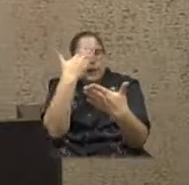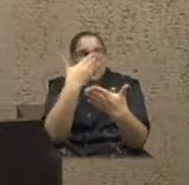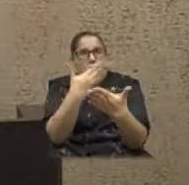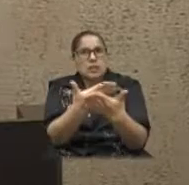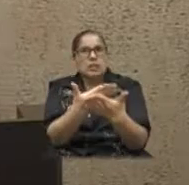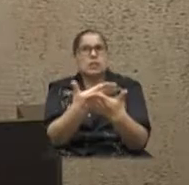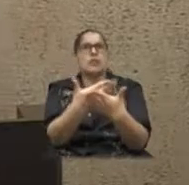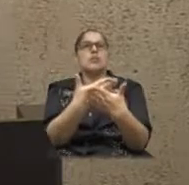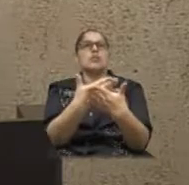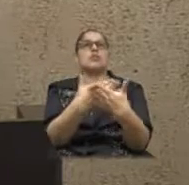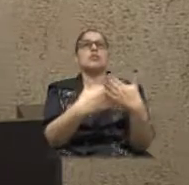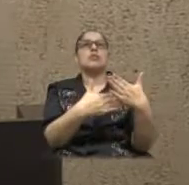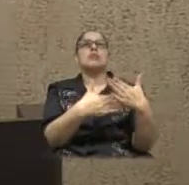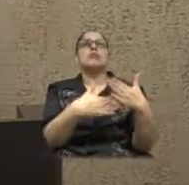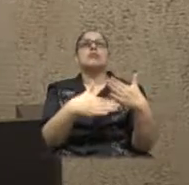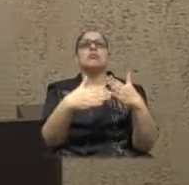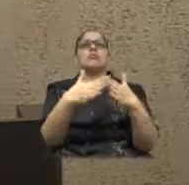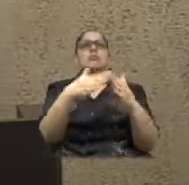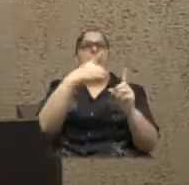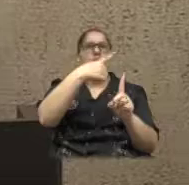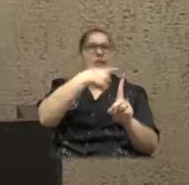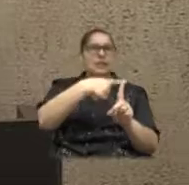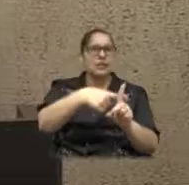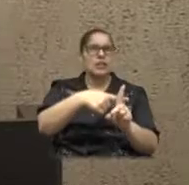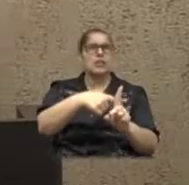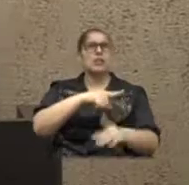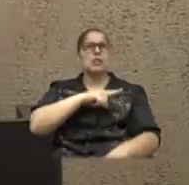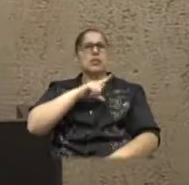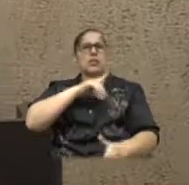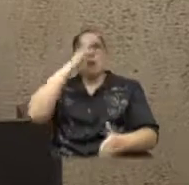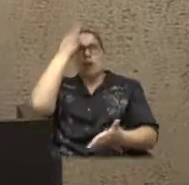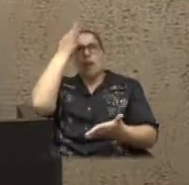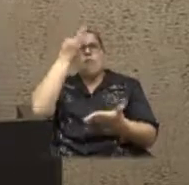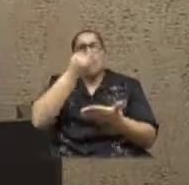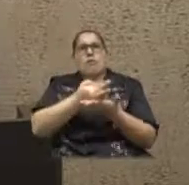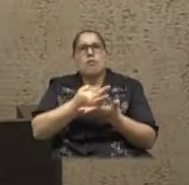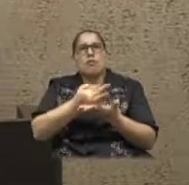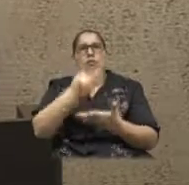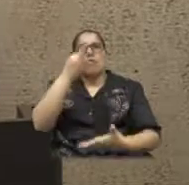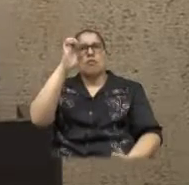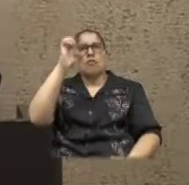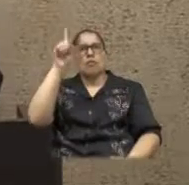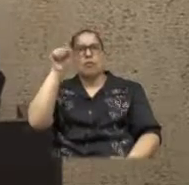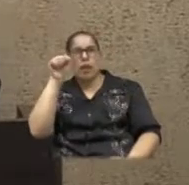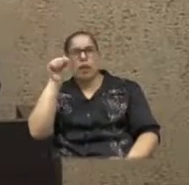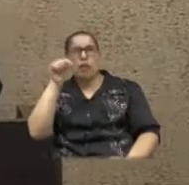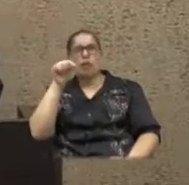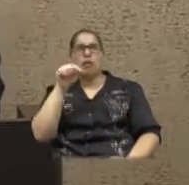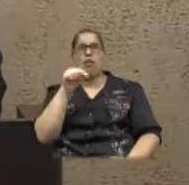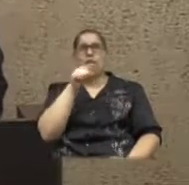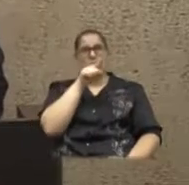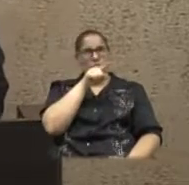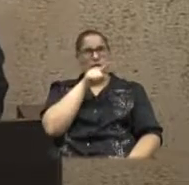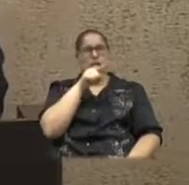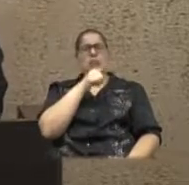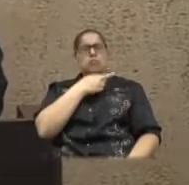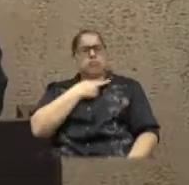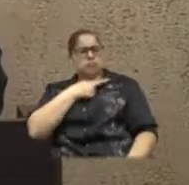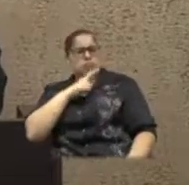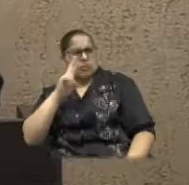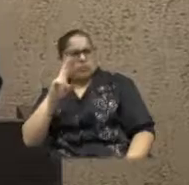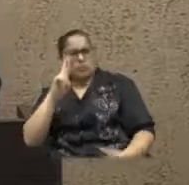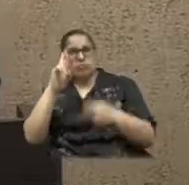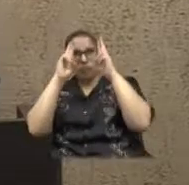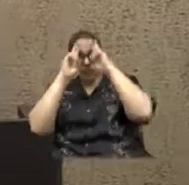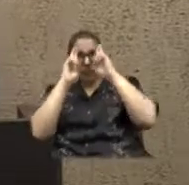frequentava. E nem por isso, por ser protestante, eu ia lá brigar com a minha avó. Eu respeitava